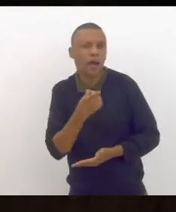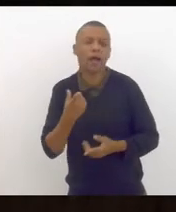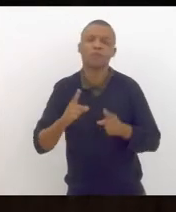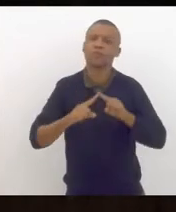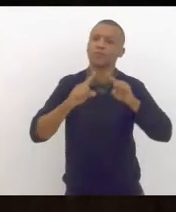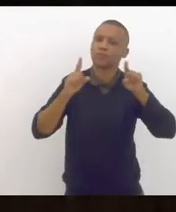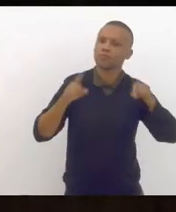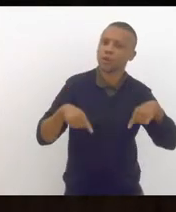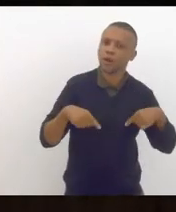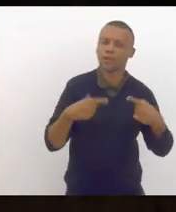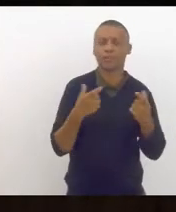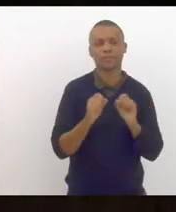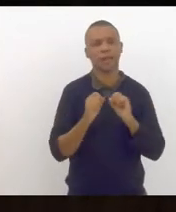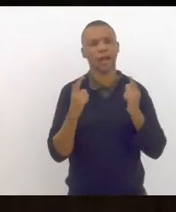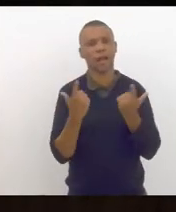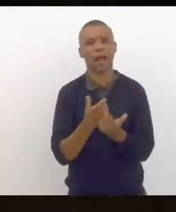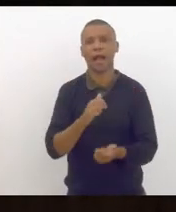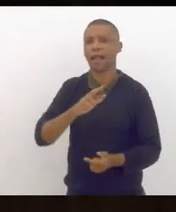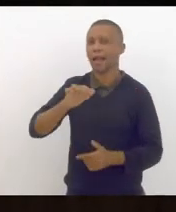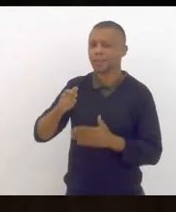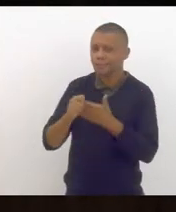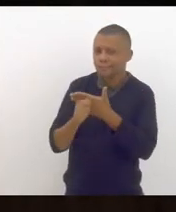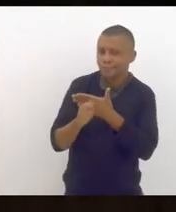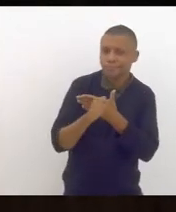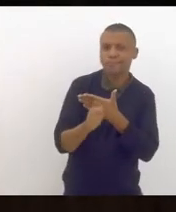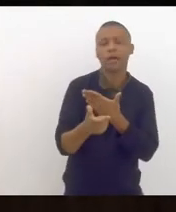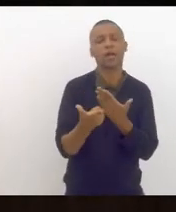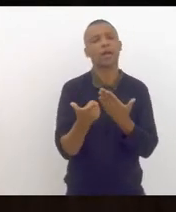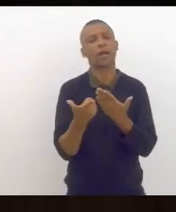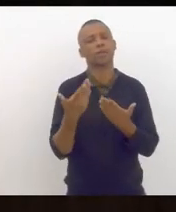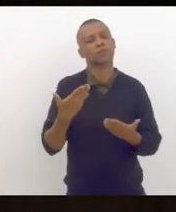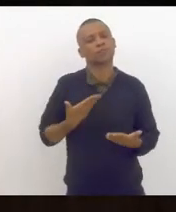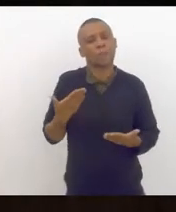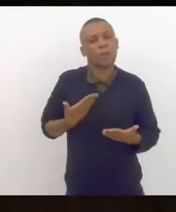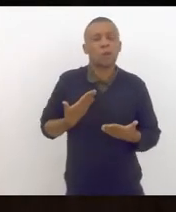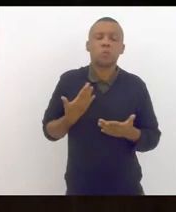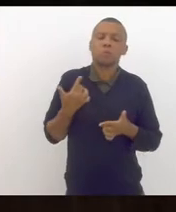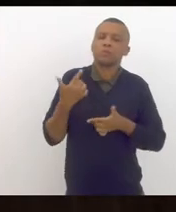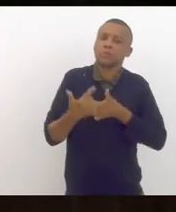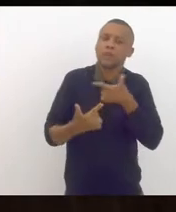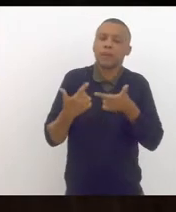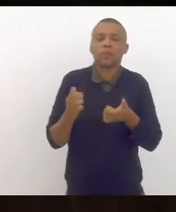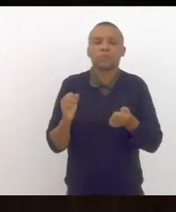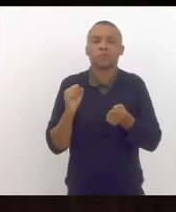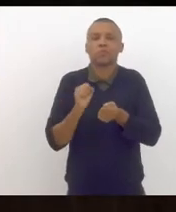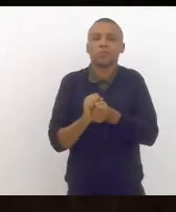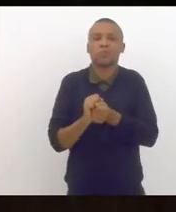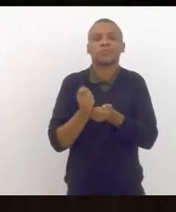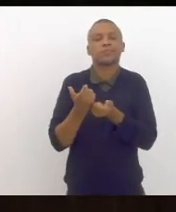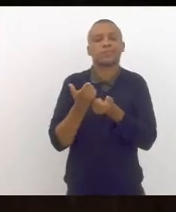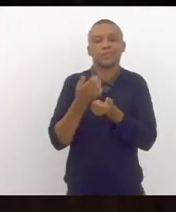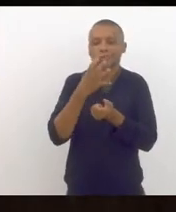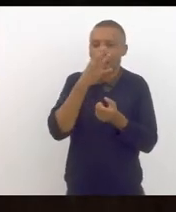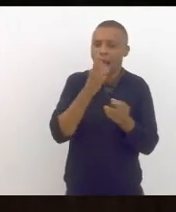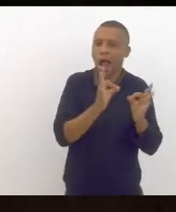funcionários, servidores da casa, imprensa, companheiros que me acompanham pelas redes